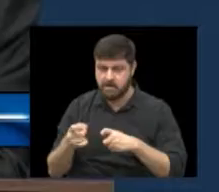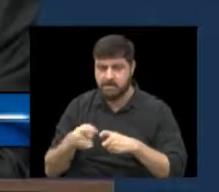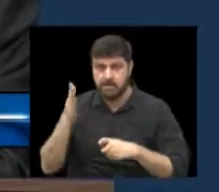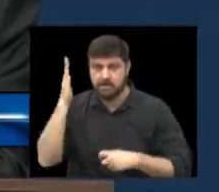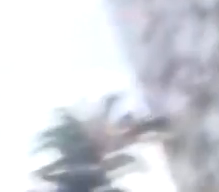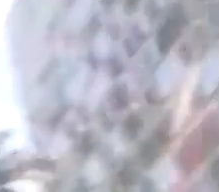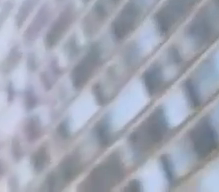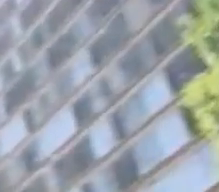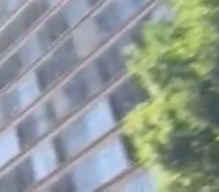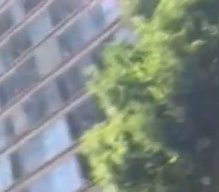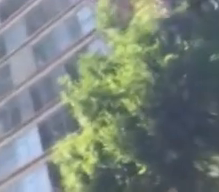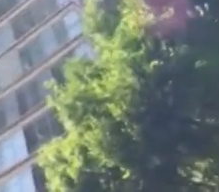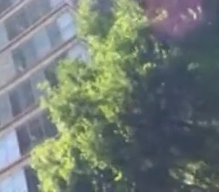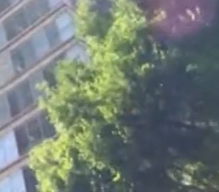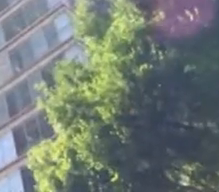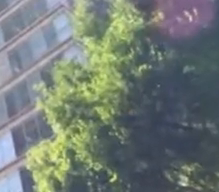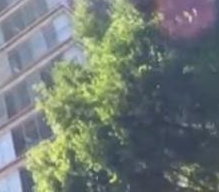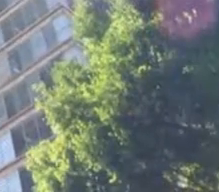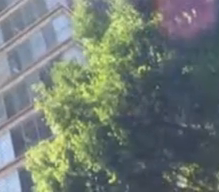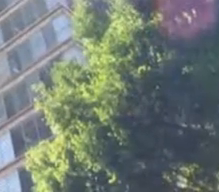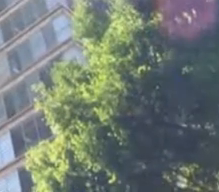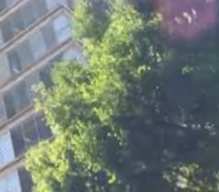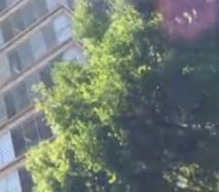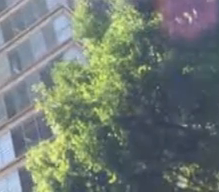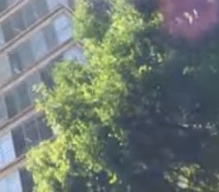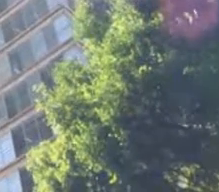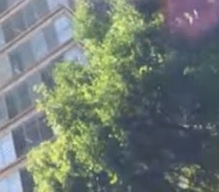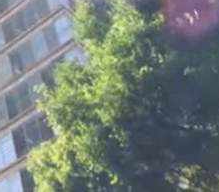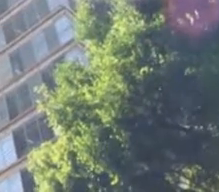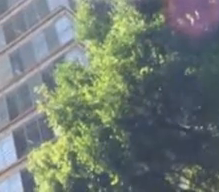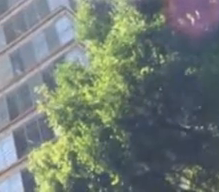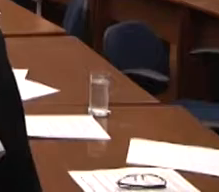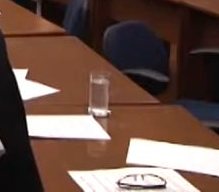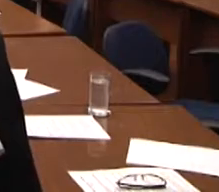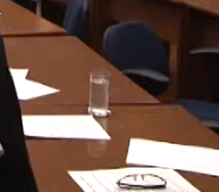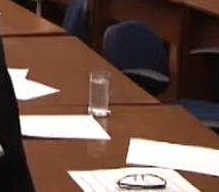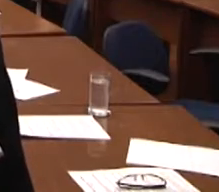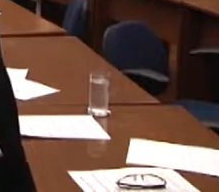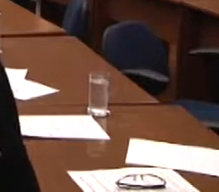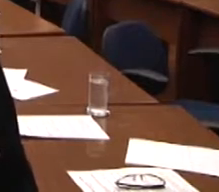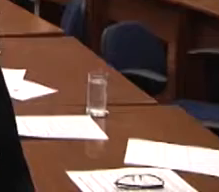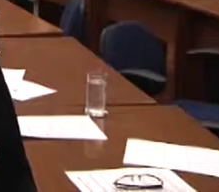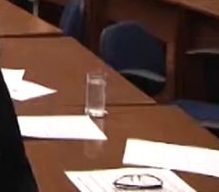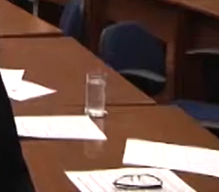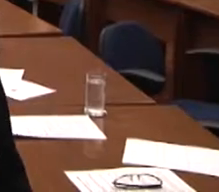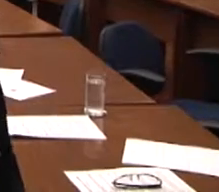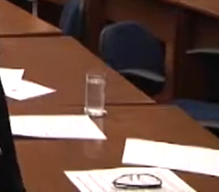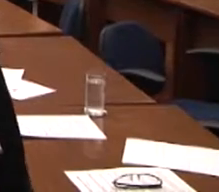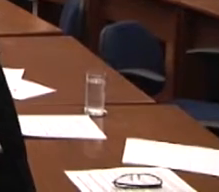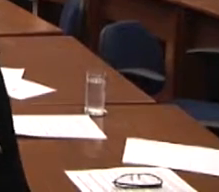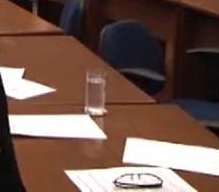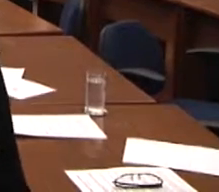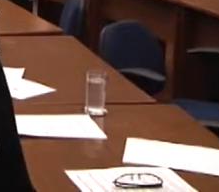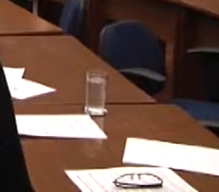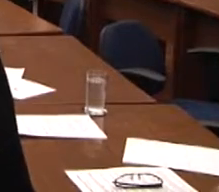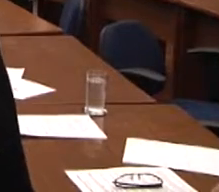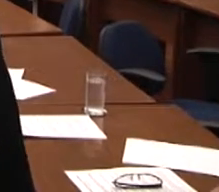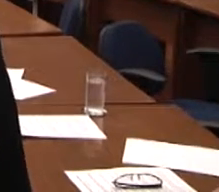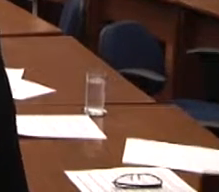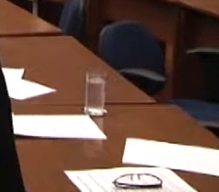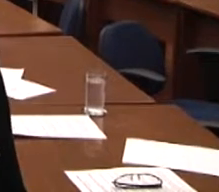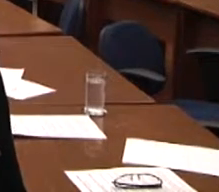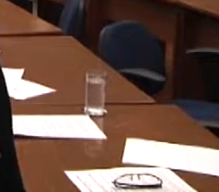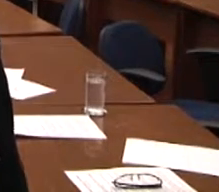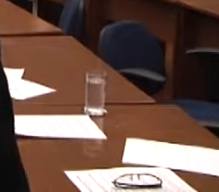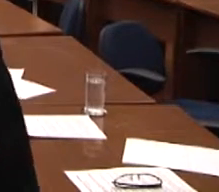Vista Alegre. Por esse motivo, ele pediu explicações à prefeitura. O centro de saúde que atende aproximadamente 29